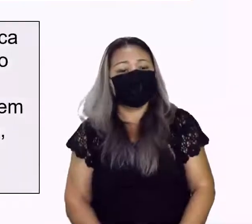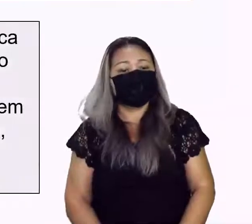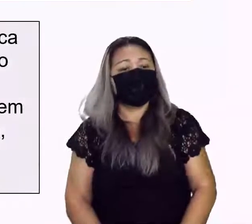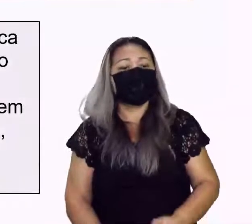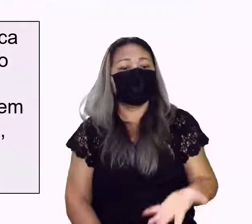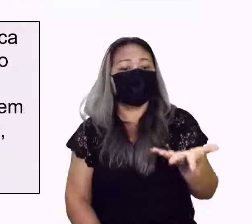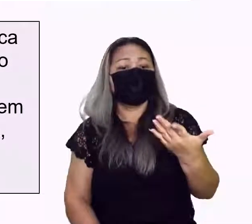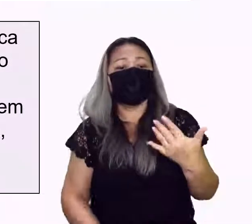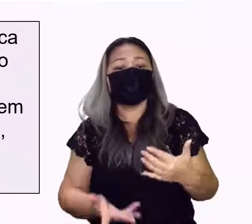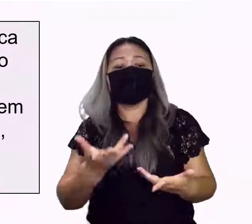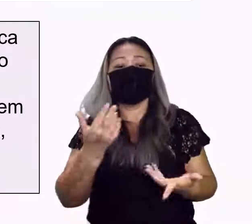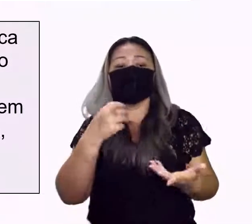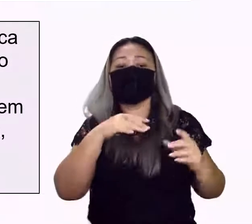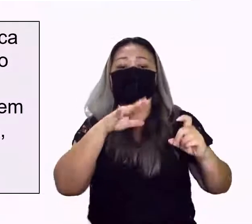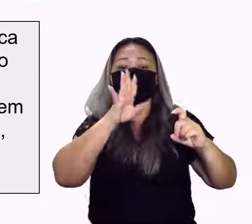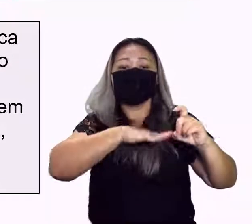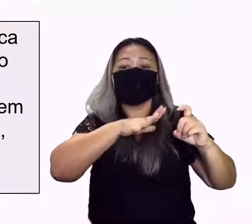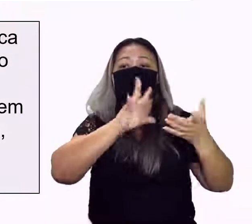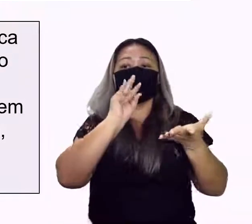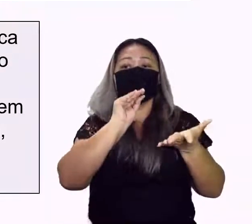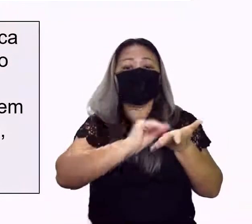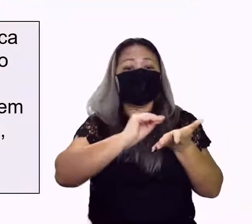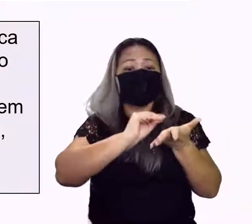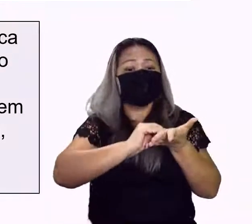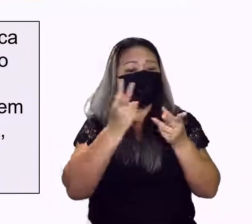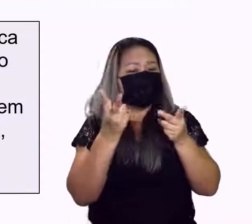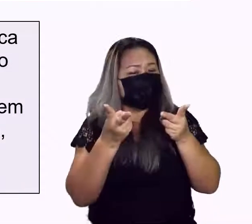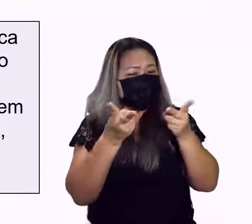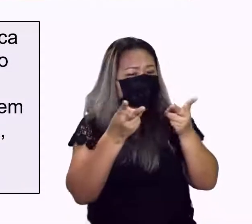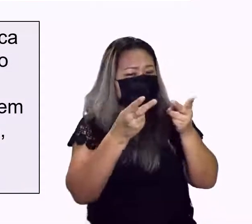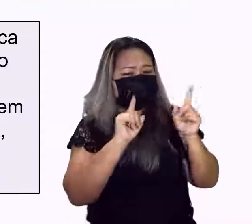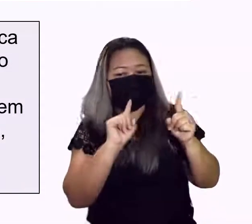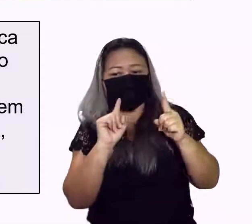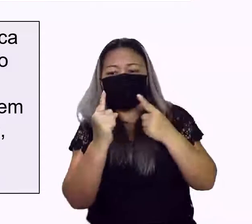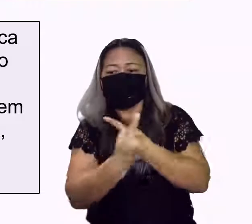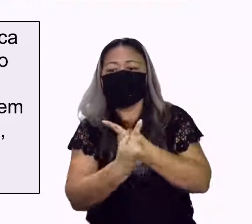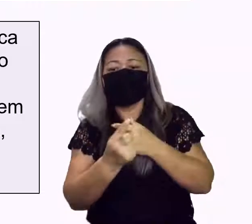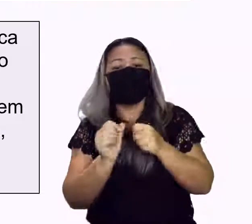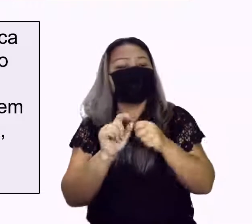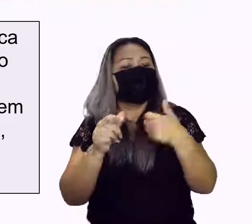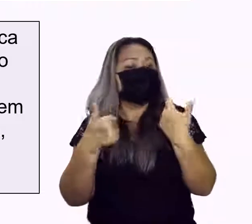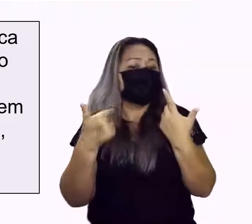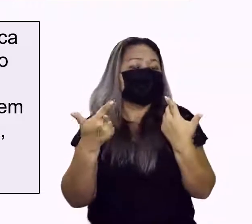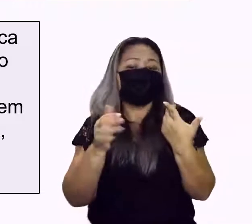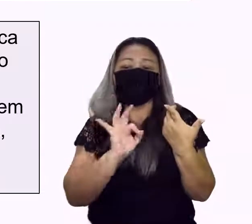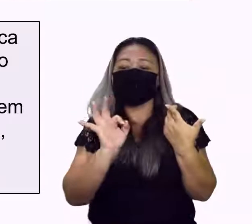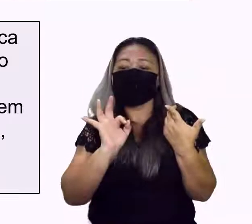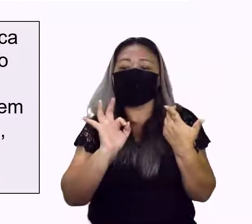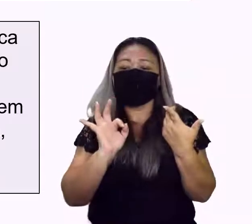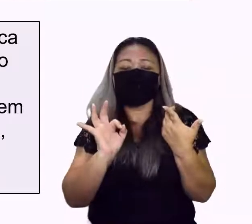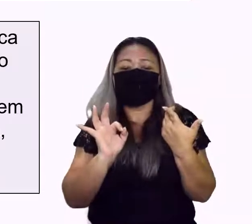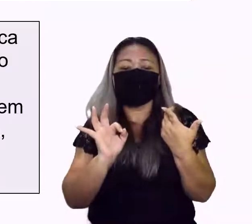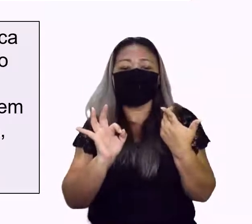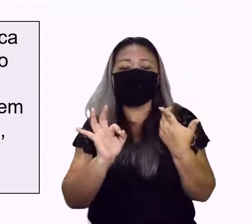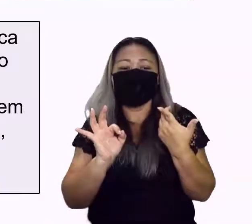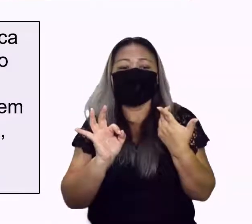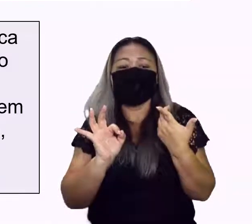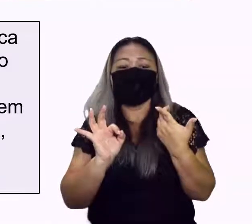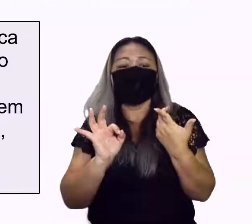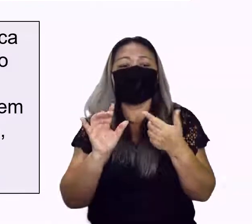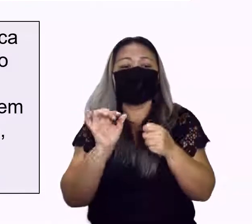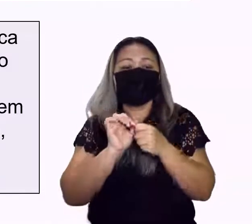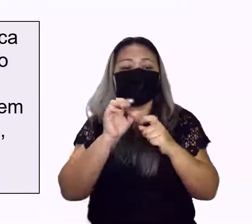Por exemplo, outra coisa, o mito traz a ausência da percepção das contradições, não tem ninguém para Ó, aqui é o